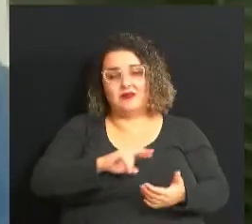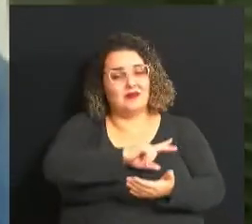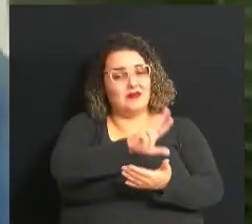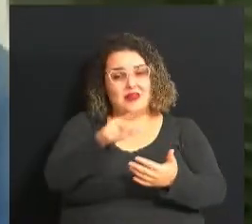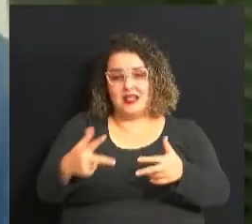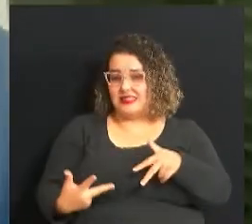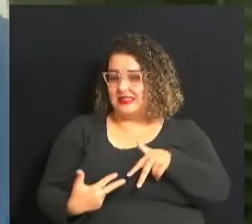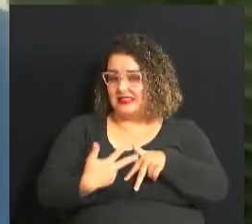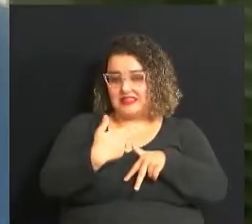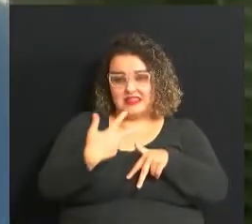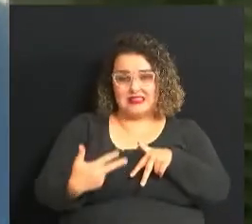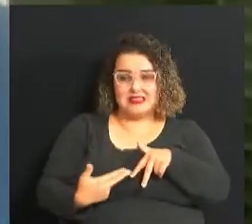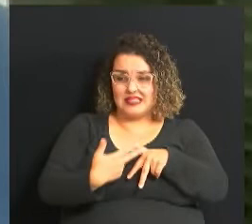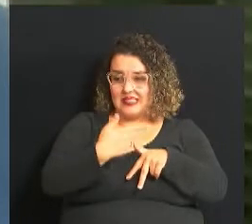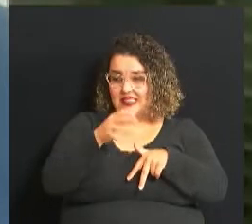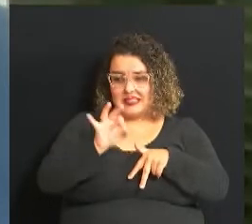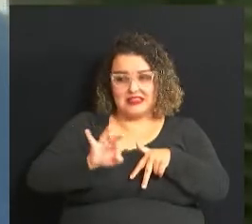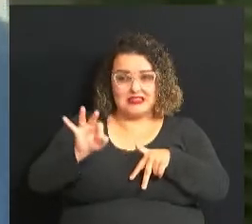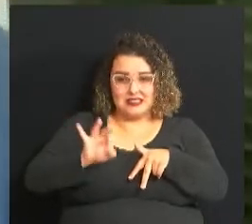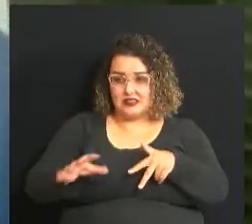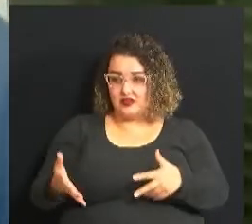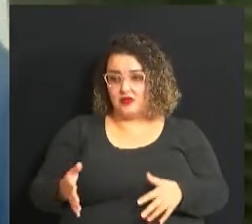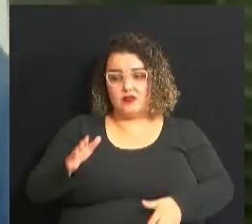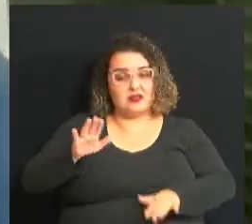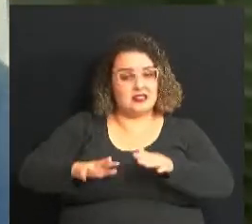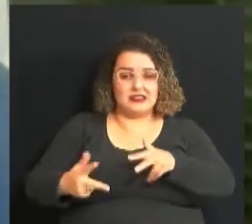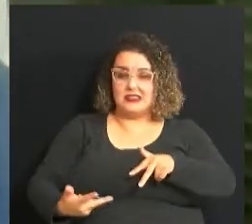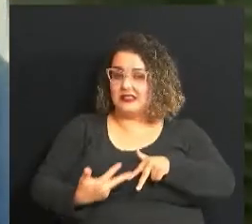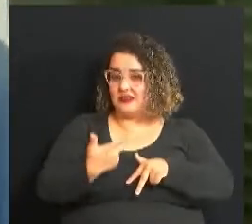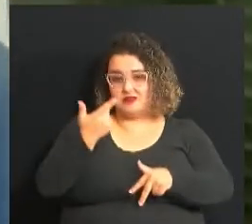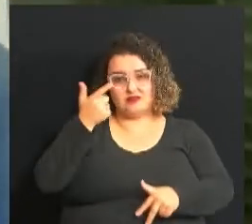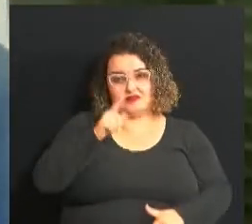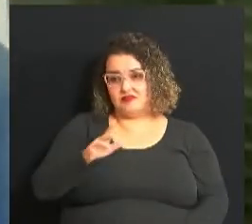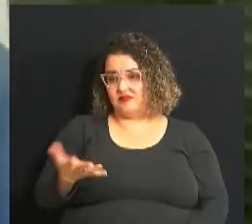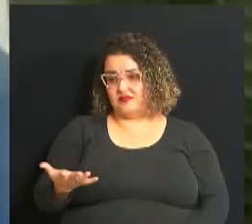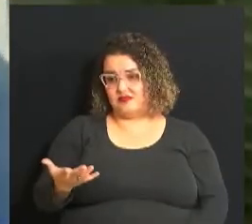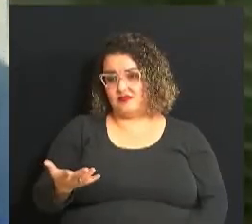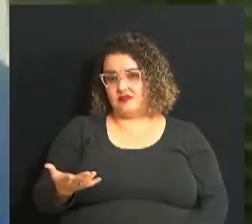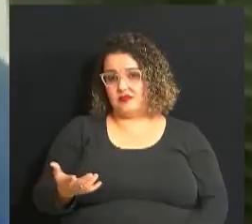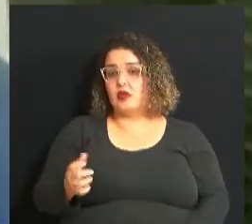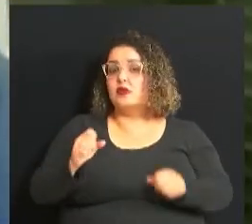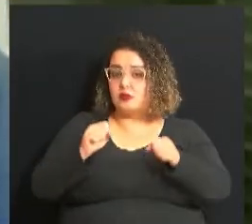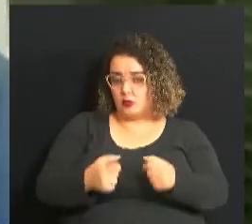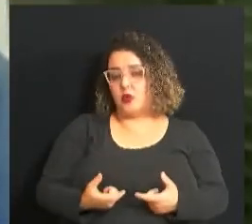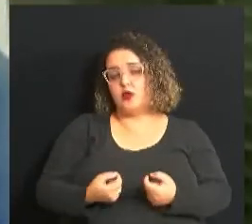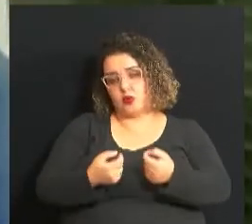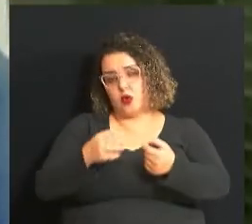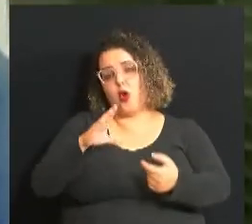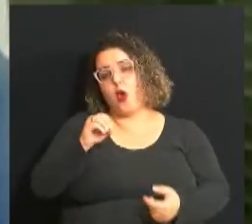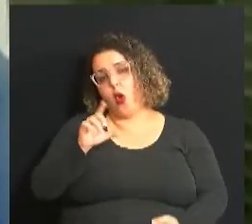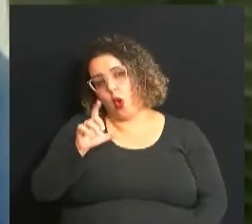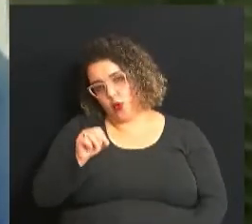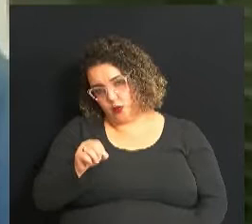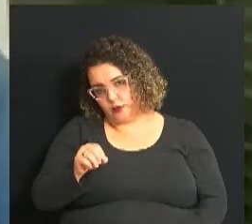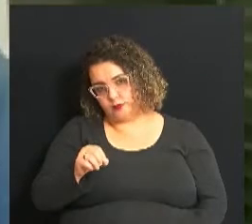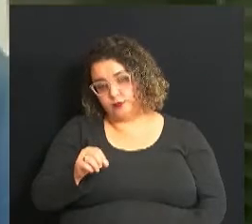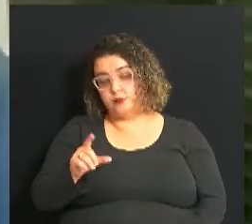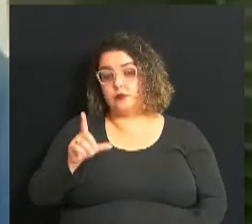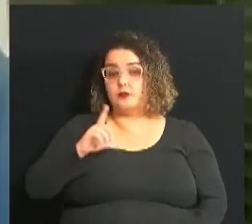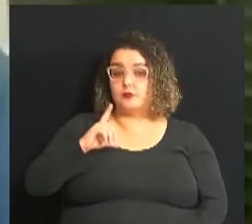para corrigir isso, ou às vezes a cirurgia não adianta, e pode cursar com câncer de colo. Mas existe também um fator que é